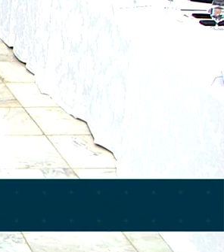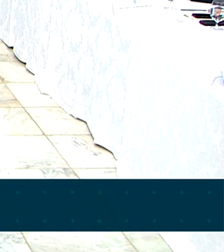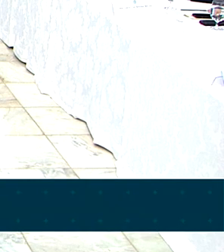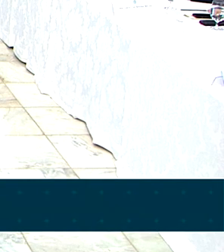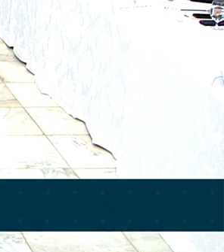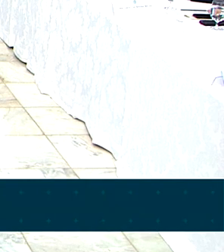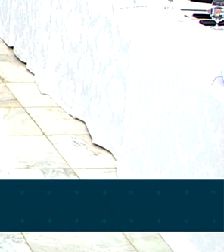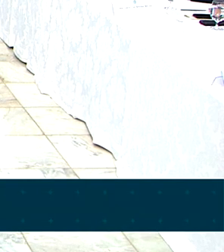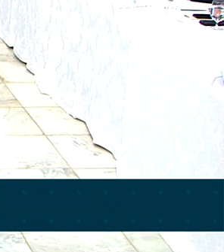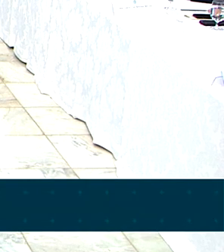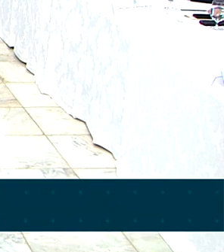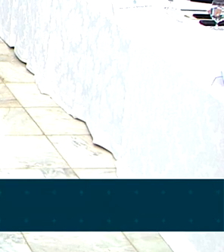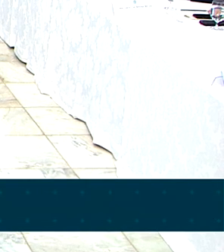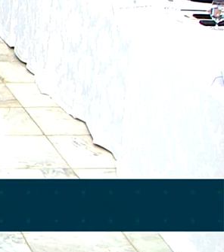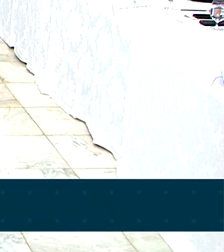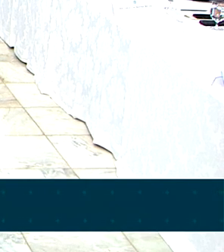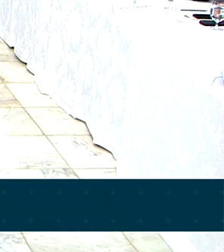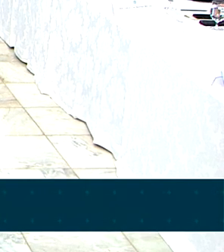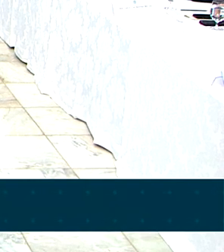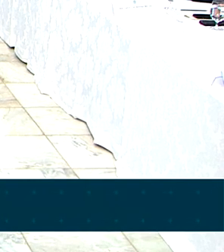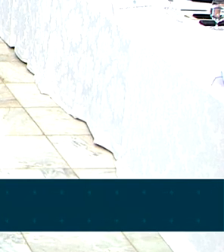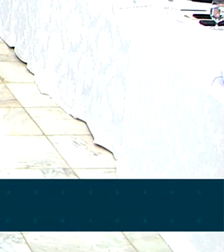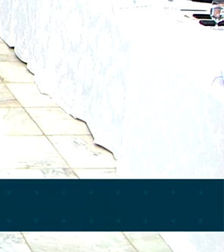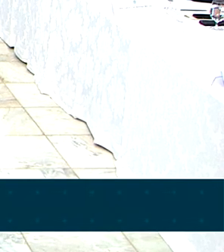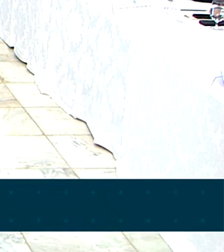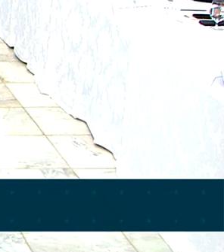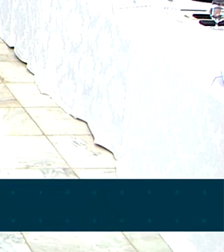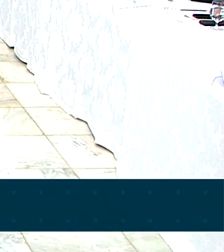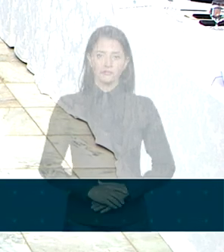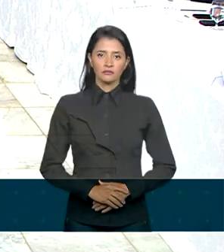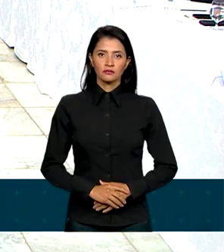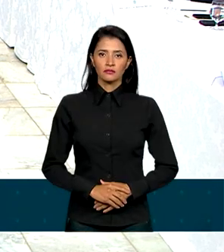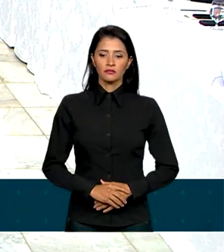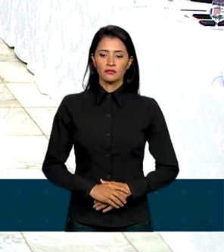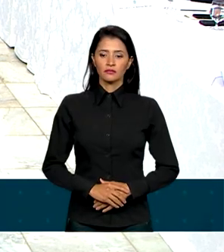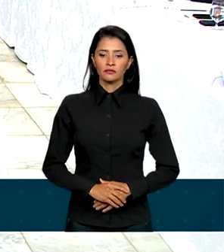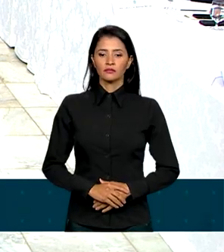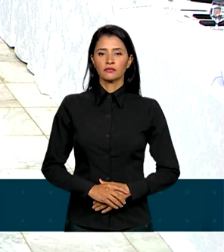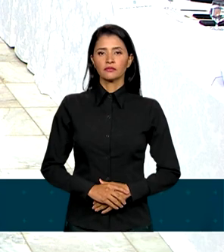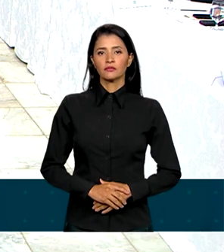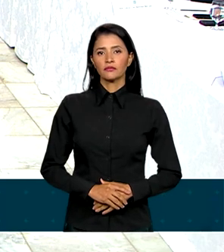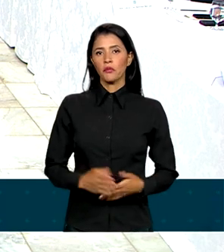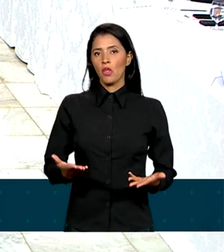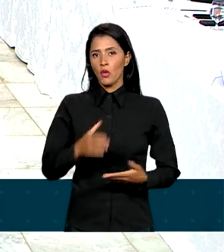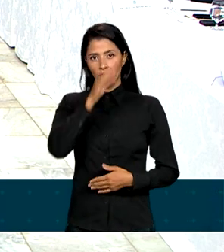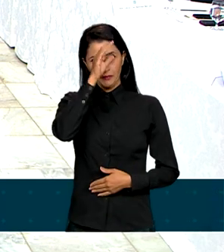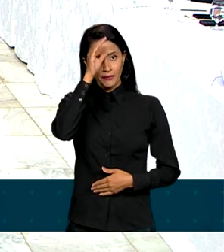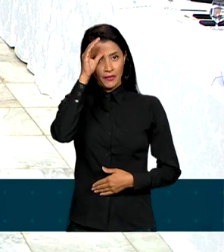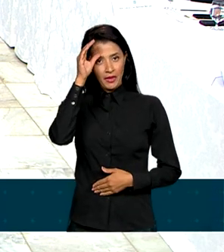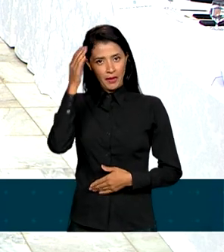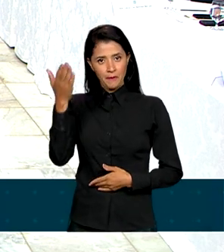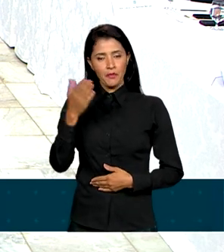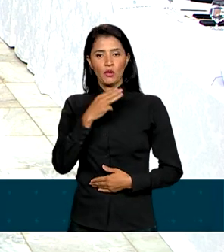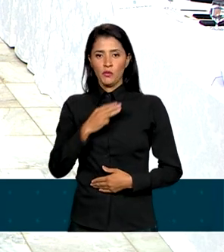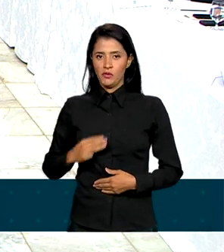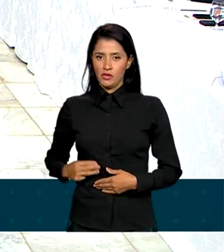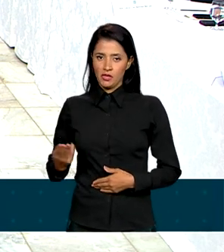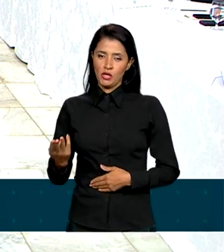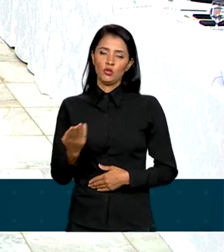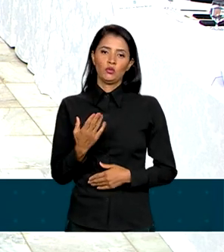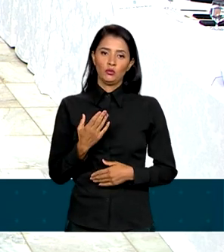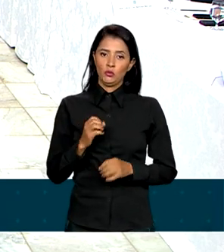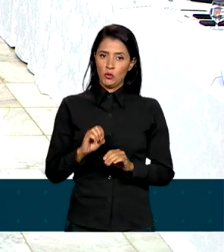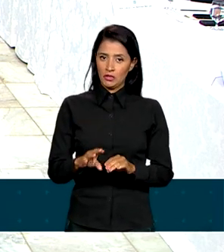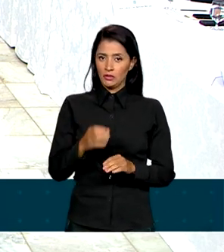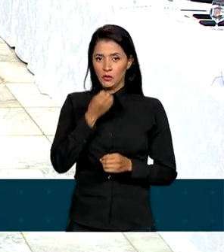Neste momento, fará uso da palavra o ministro de Estado da Educação, Camilo Santana. Bom, boa tarde